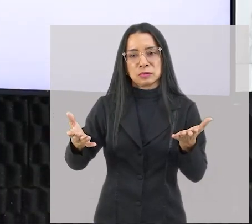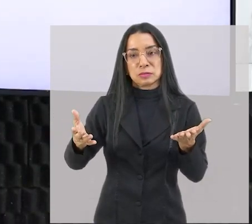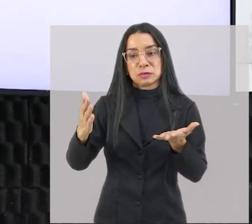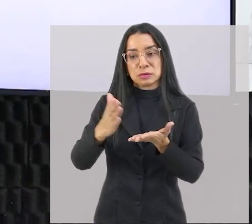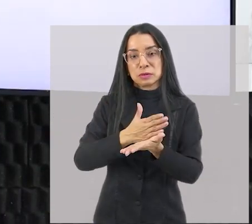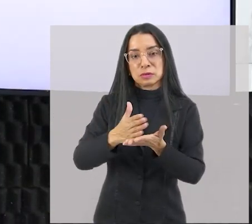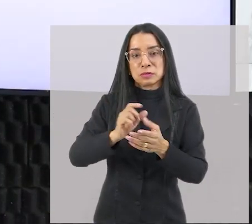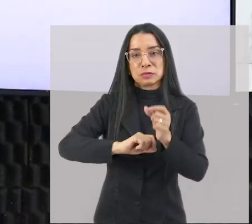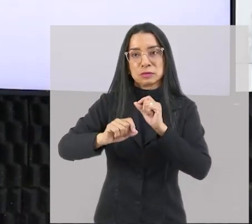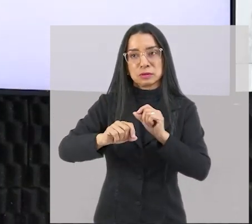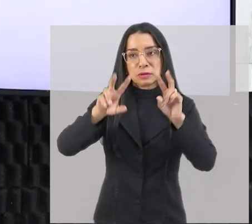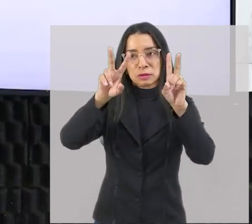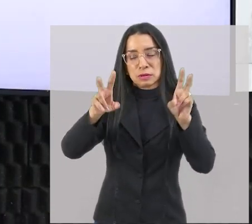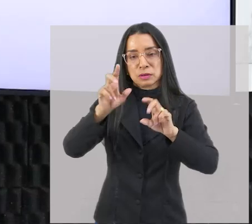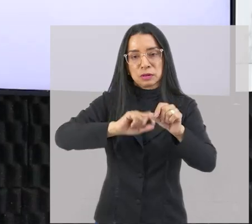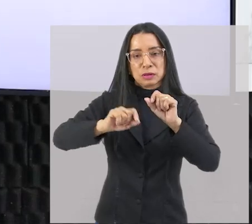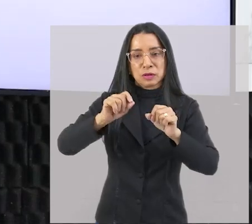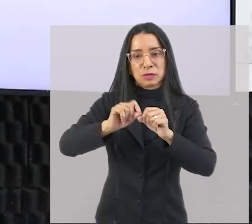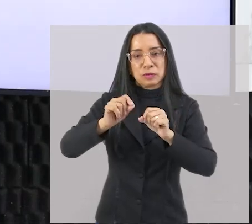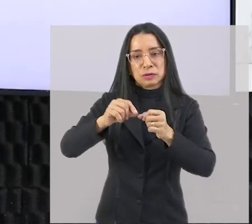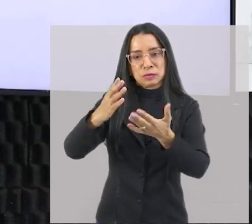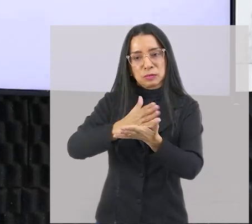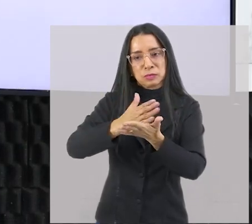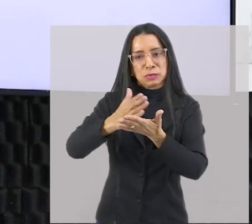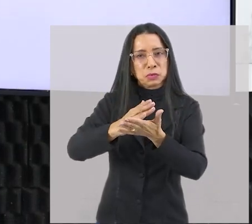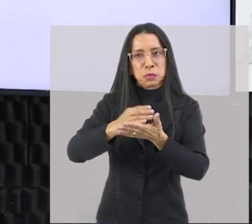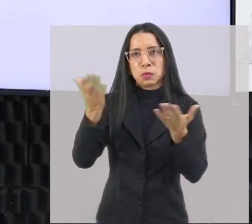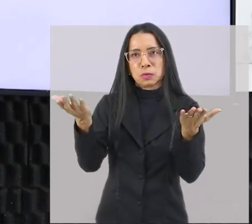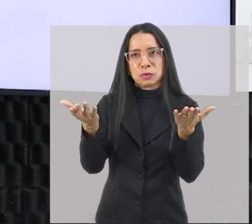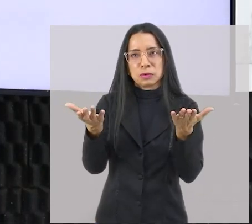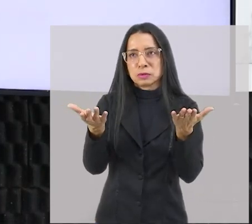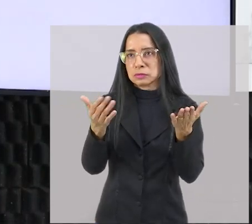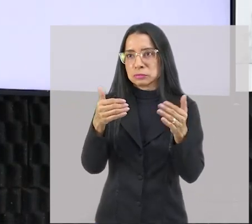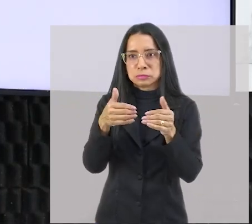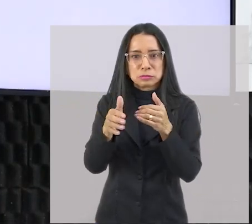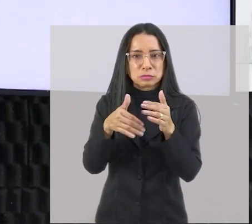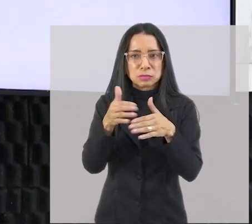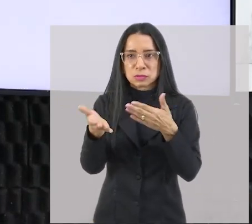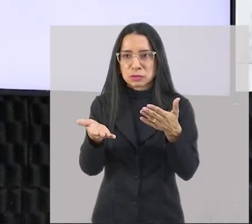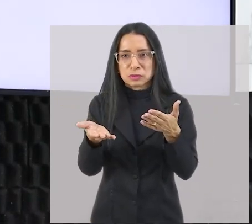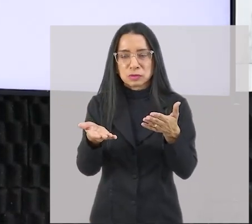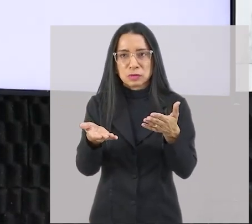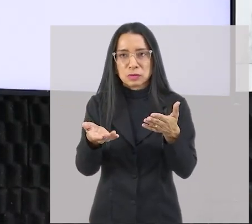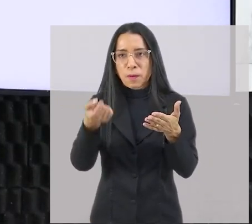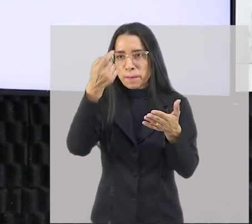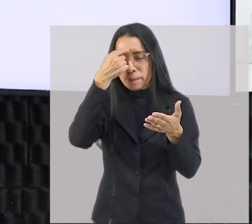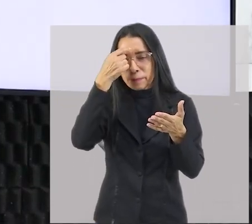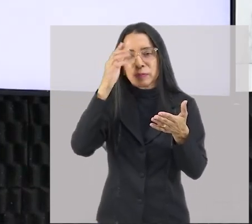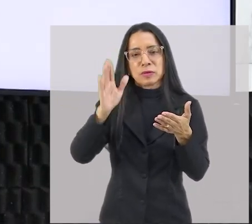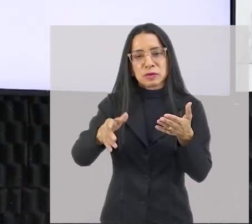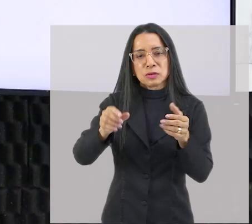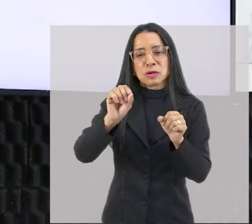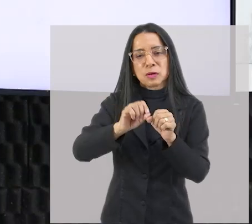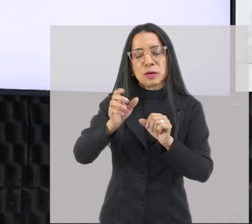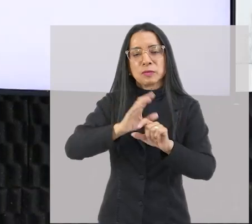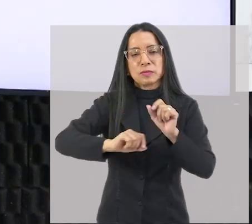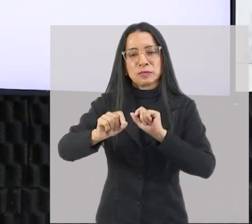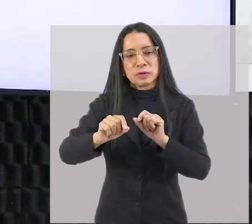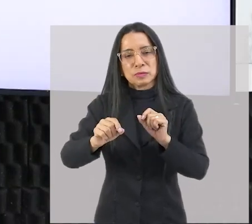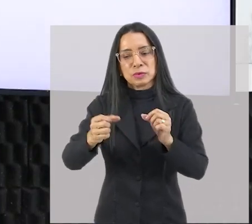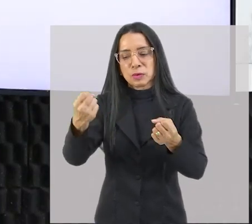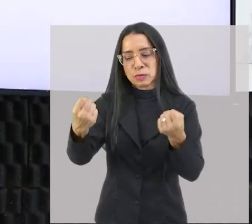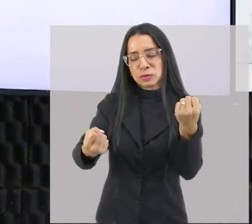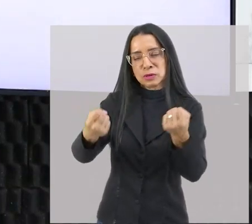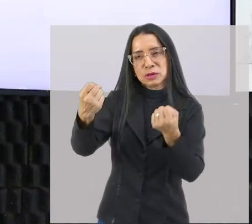né? Essa expressão, às vezes você faz algumas coisas no automático, quando te deu conta, tu já fez. Eu dirigindo para vir para cá para o estúdio.